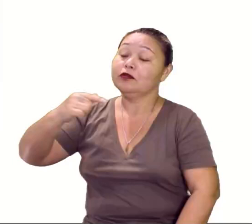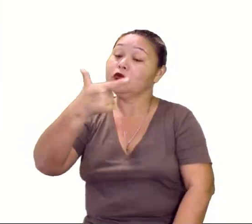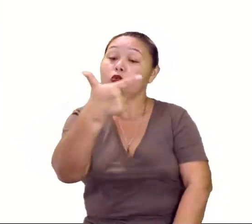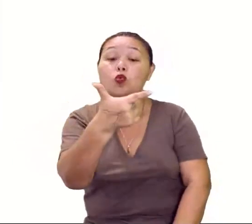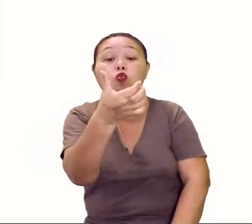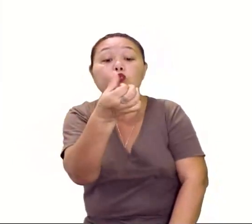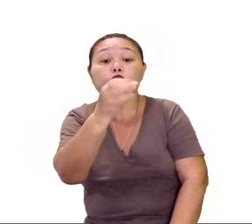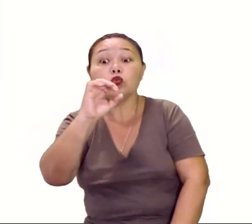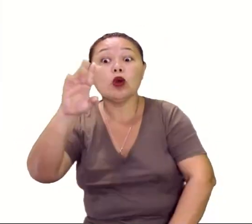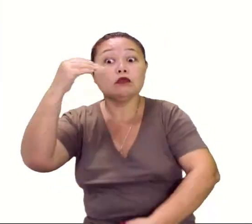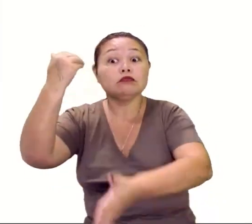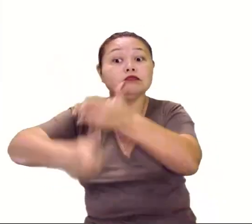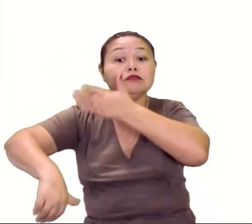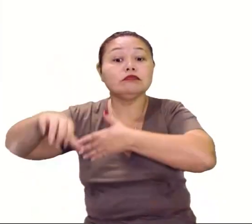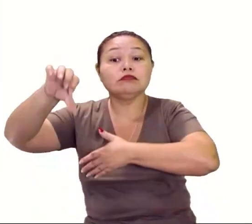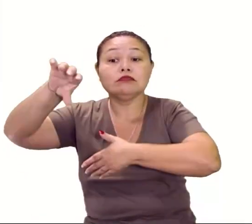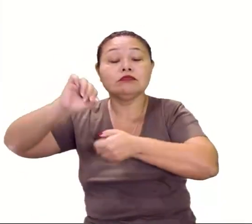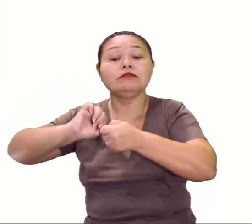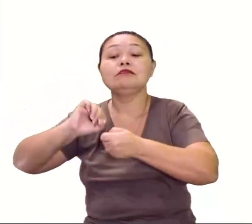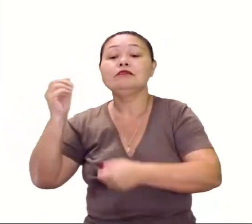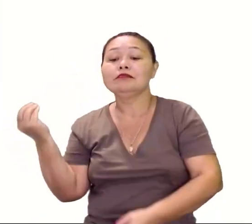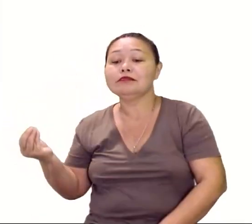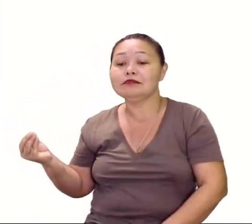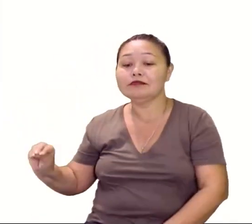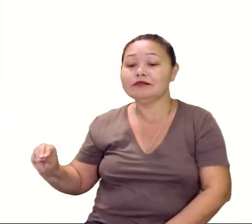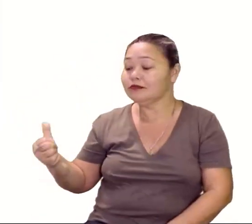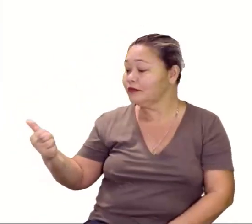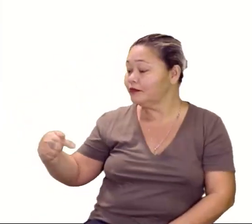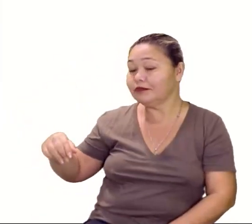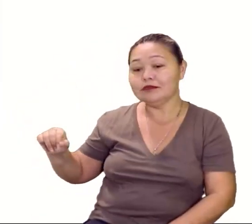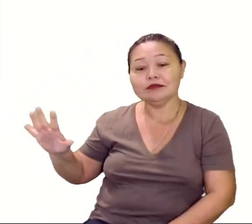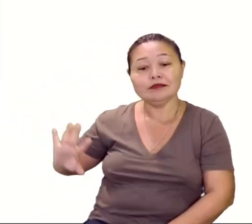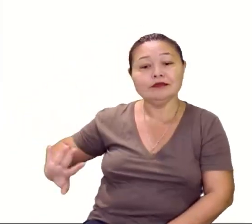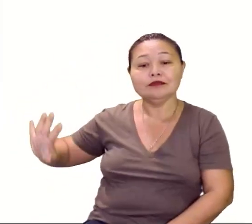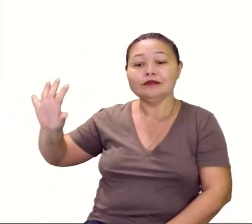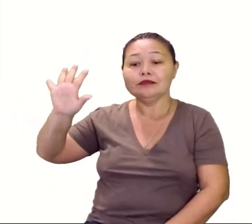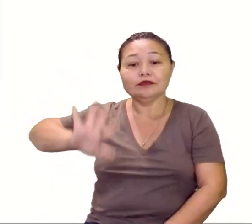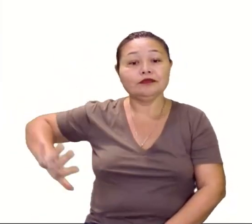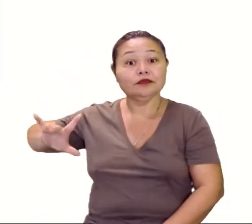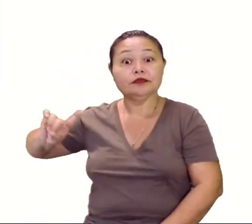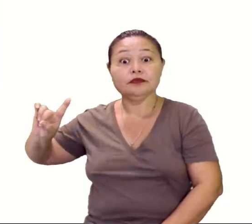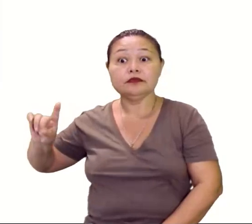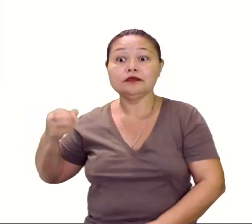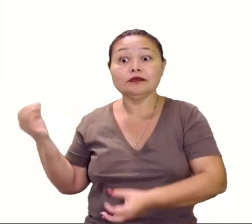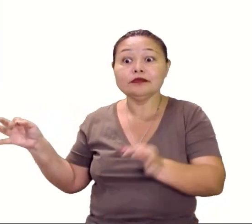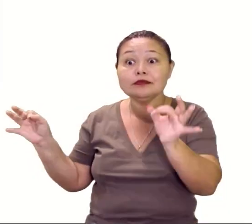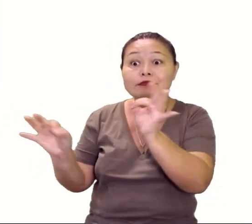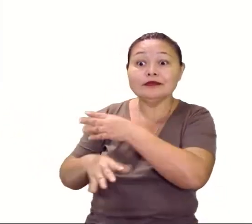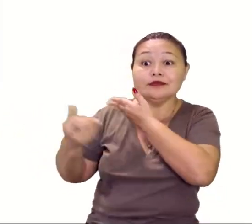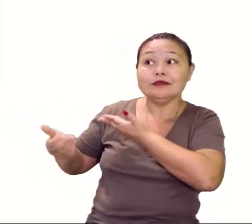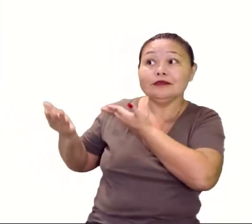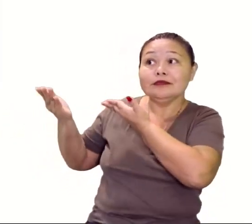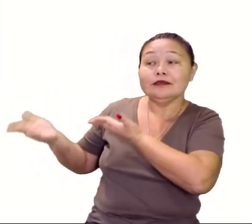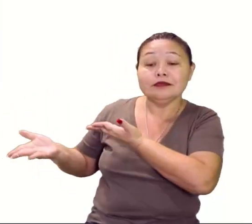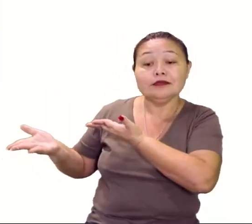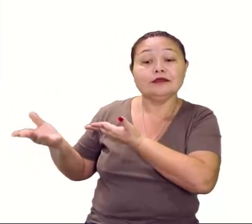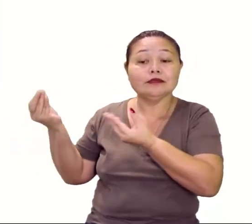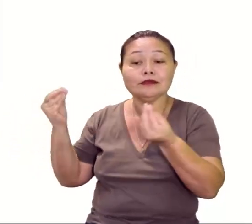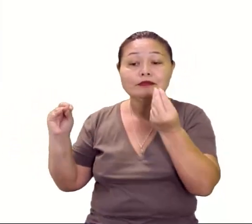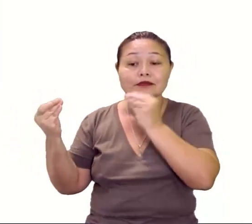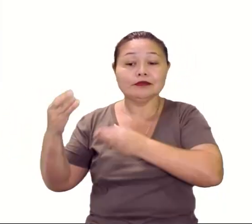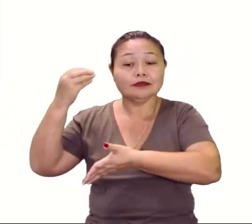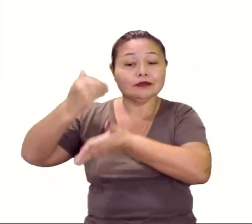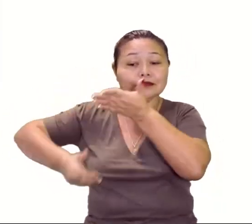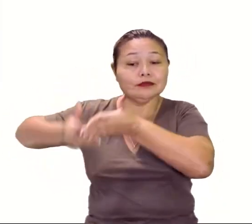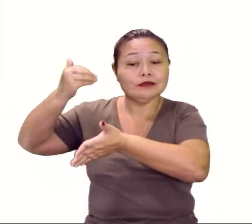tira 90, 170. Olha que bacana, vou dar uma limpadinha na tela aqui. Então ficamos dessa forma, fazendo os devidos